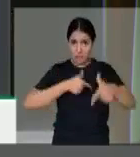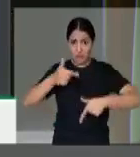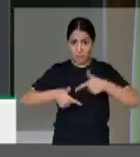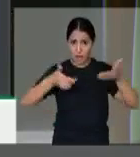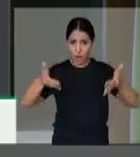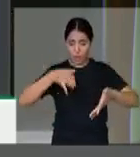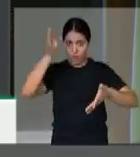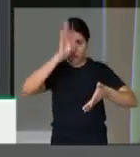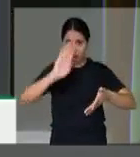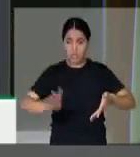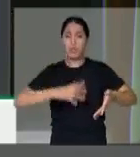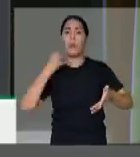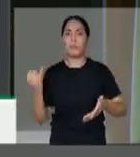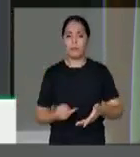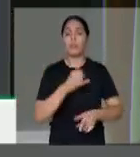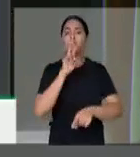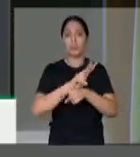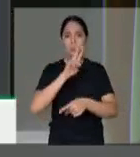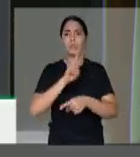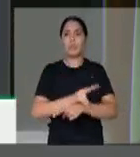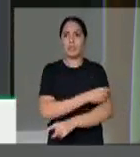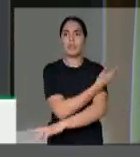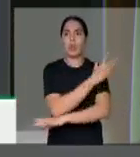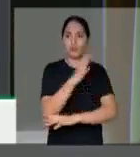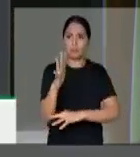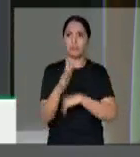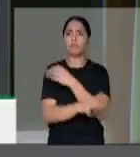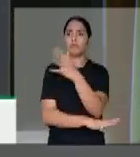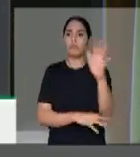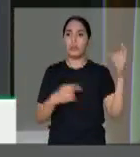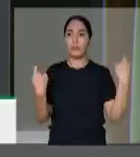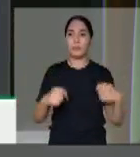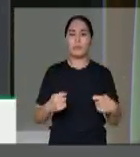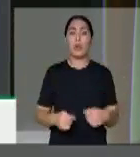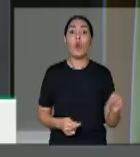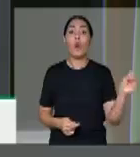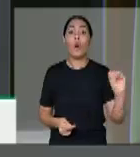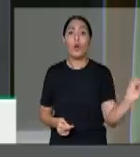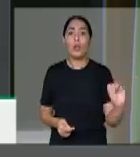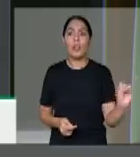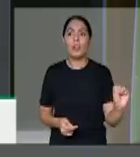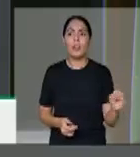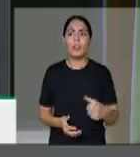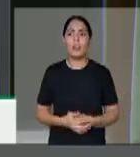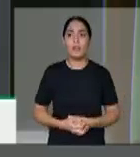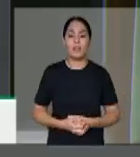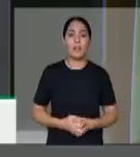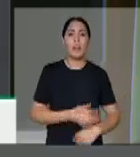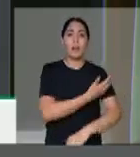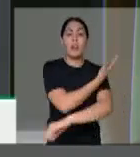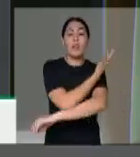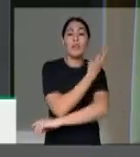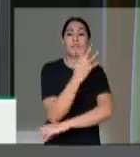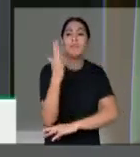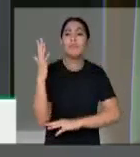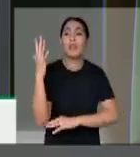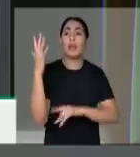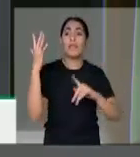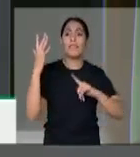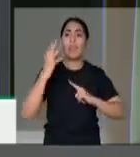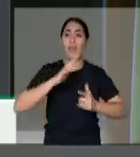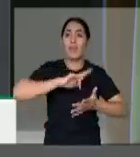no Brasil de hoje, é fundamental preservar a floresta. Oitava razão, a nossa floresta conserva a